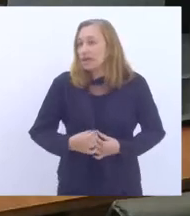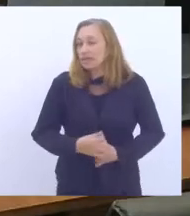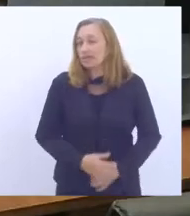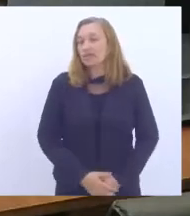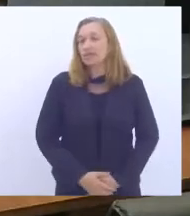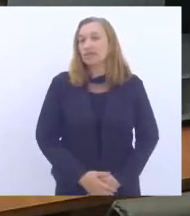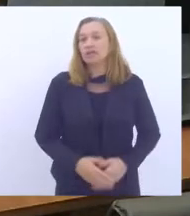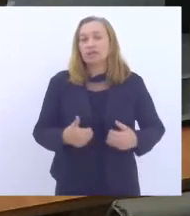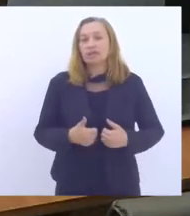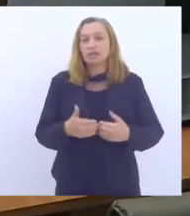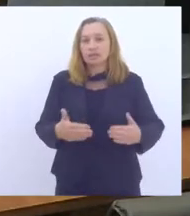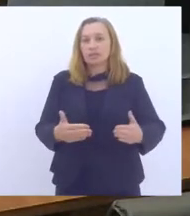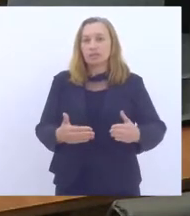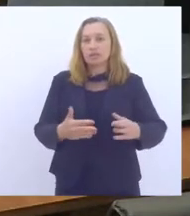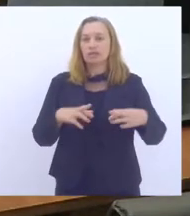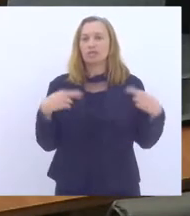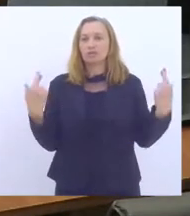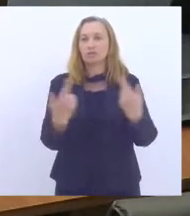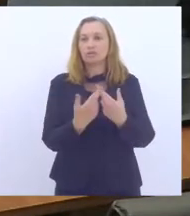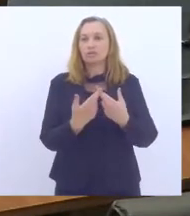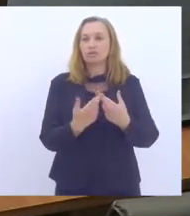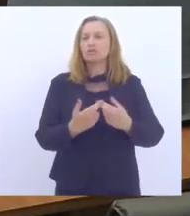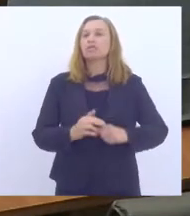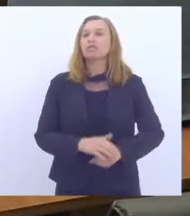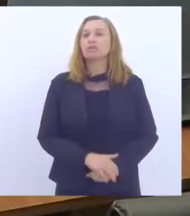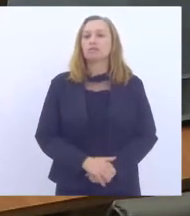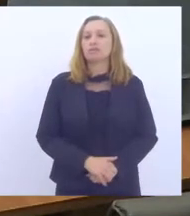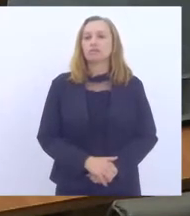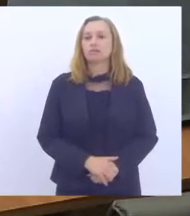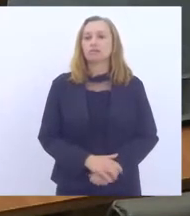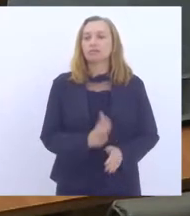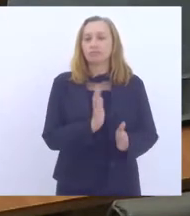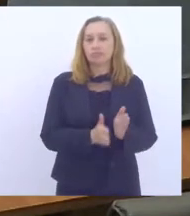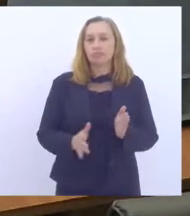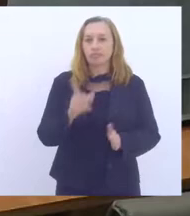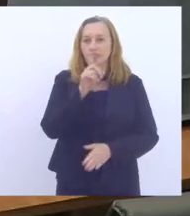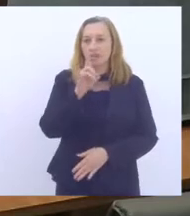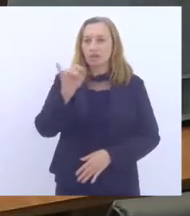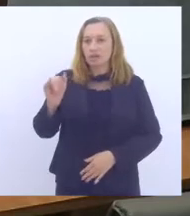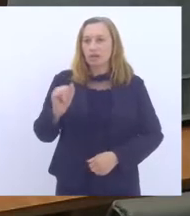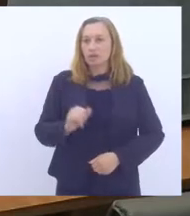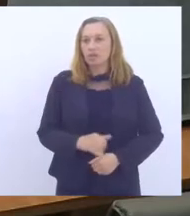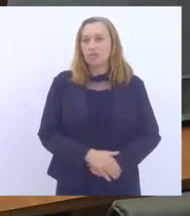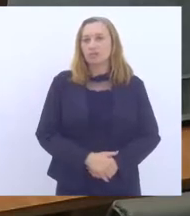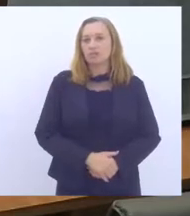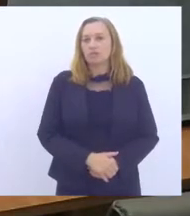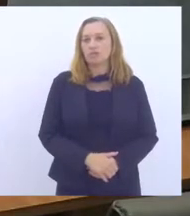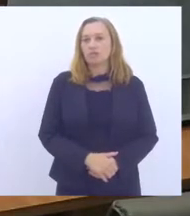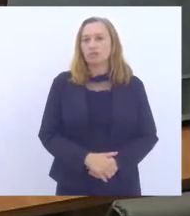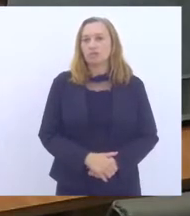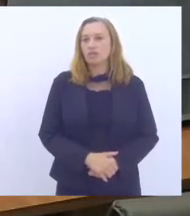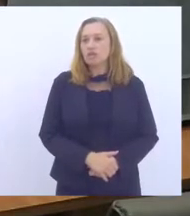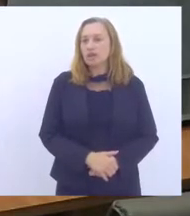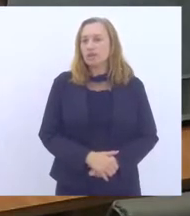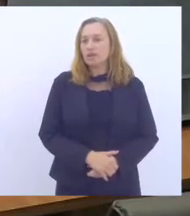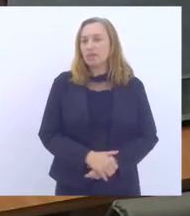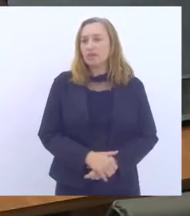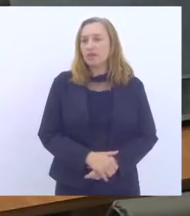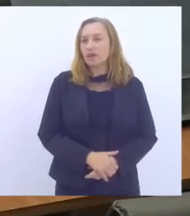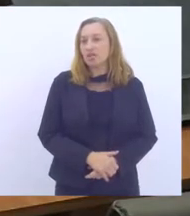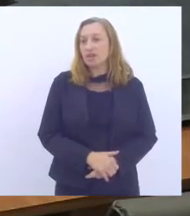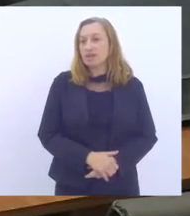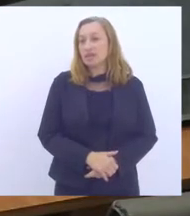e está aberto a sessão passa-se a ordem do dia é um